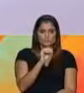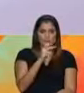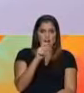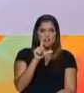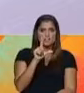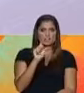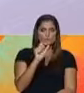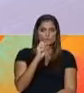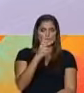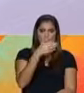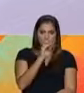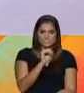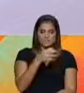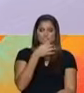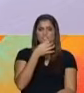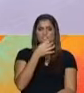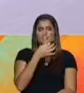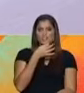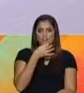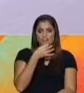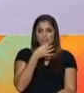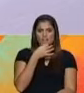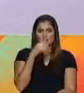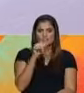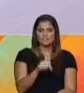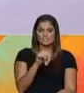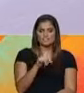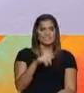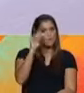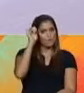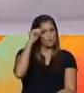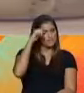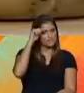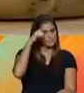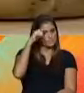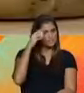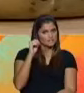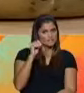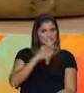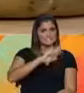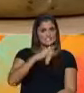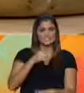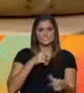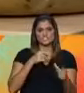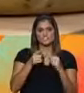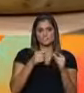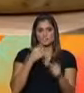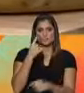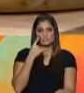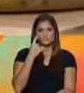E estamos a falar. Esse é o queijo de Ortiga. Esse é o queijo Serra da Estrela. Esse é o queijo